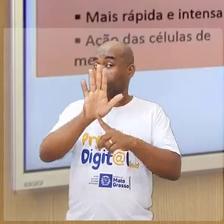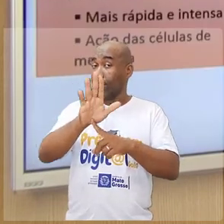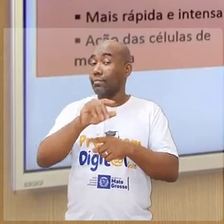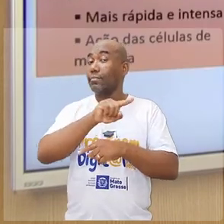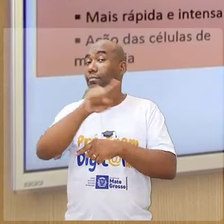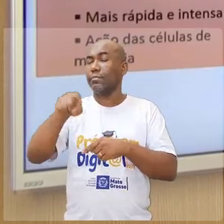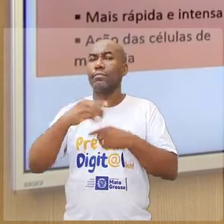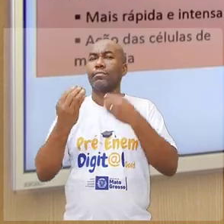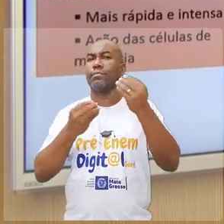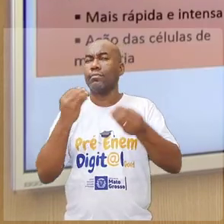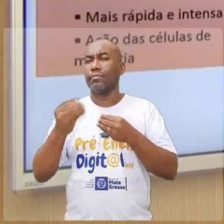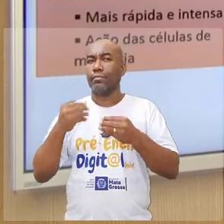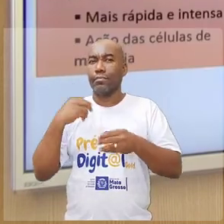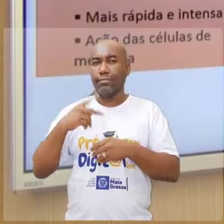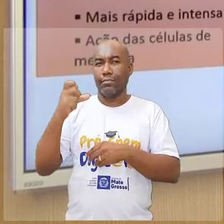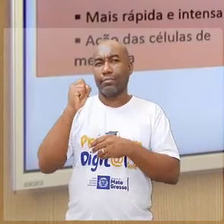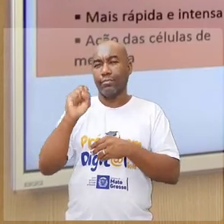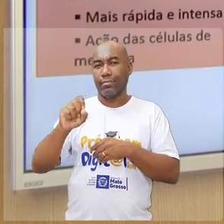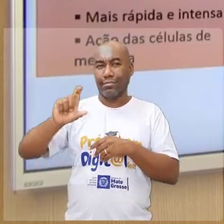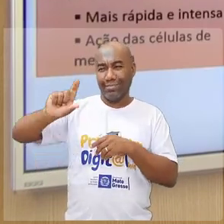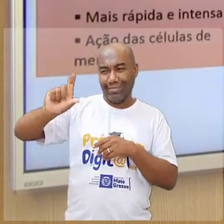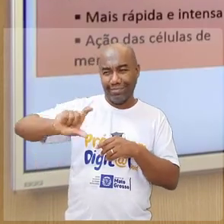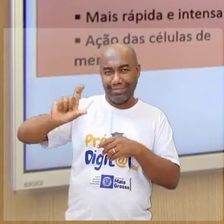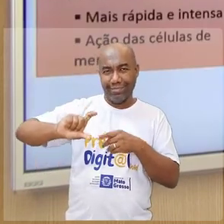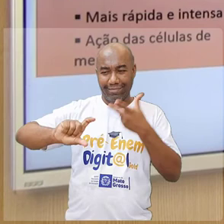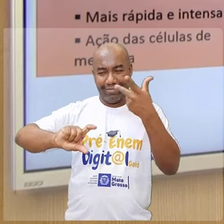gente fala de aplicação de